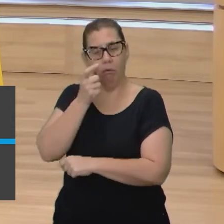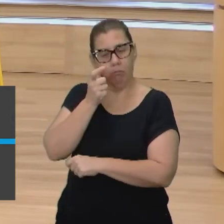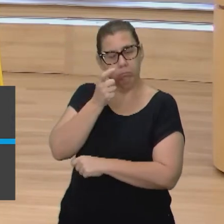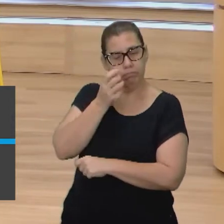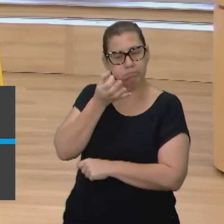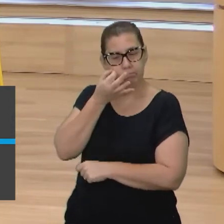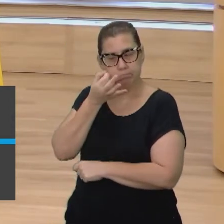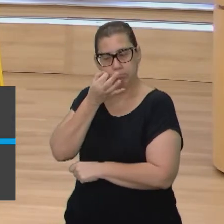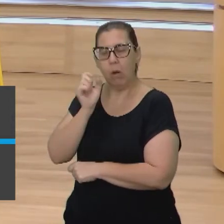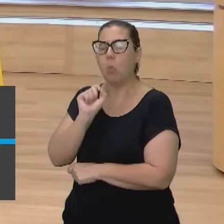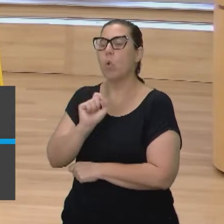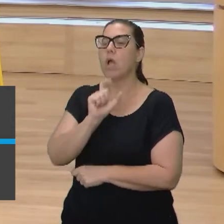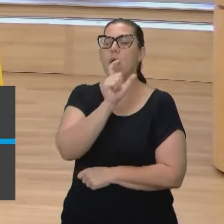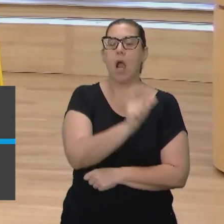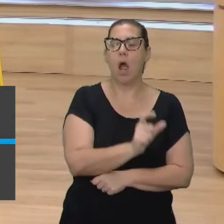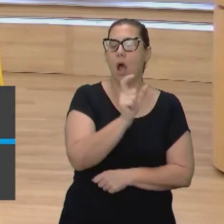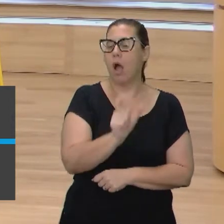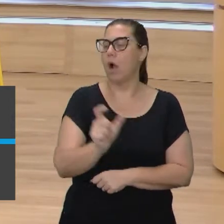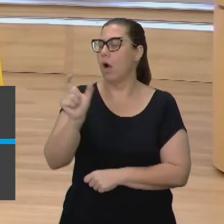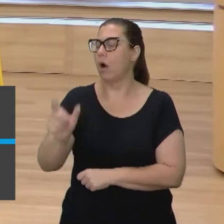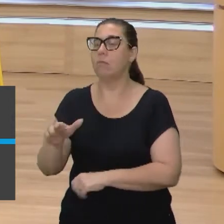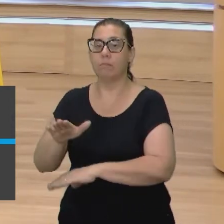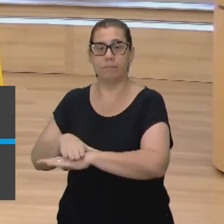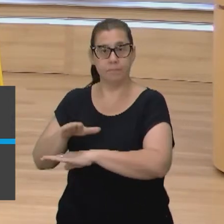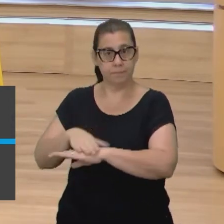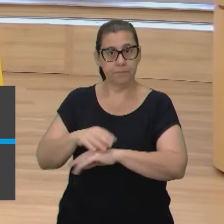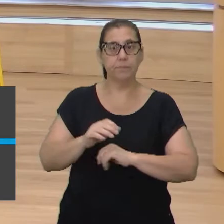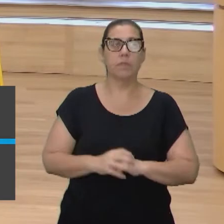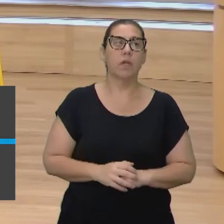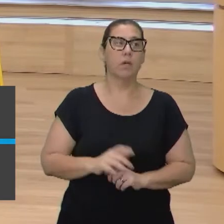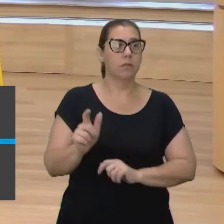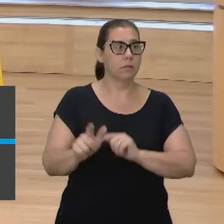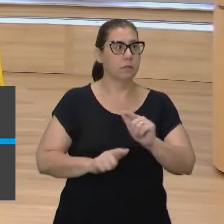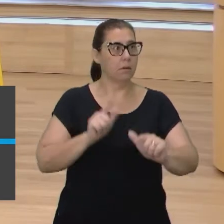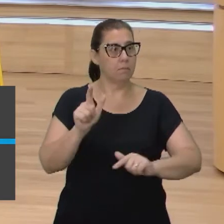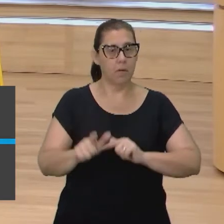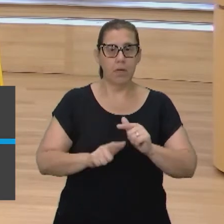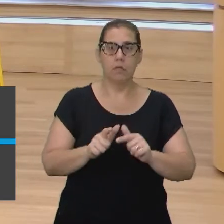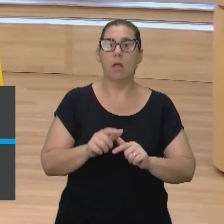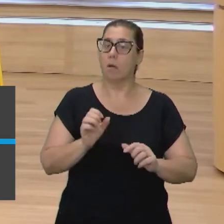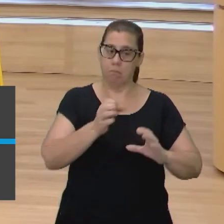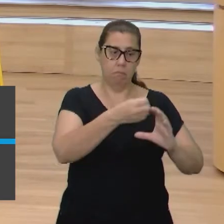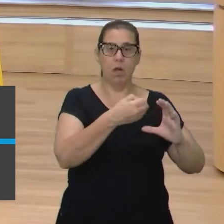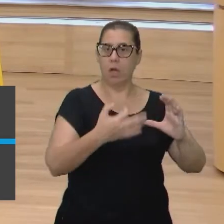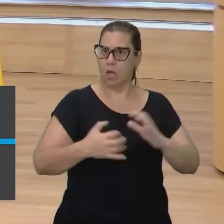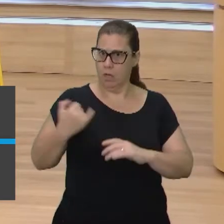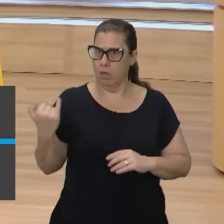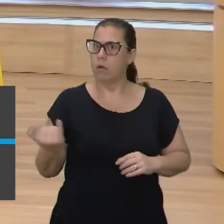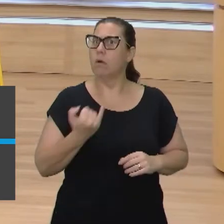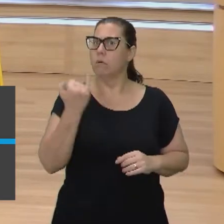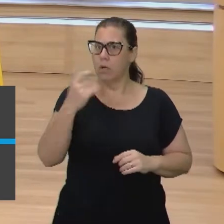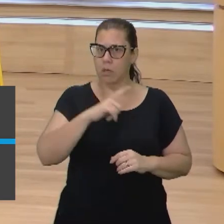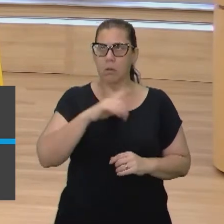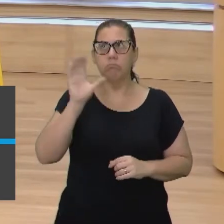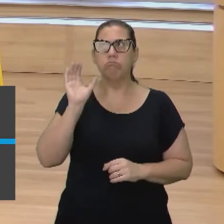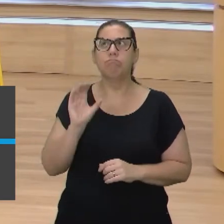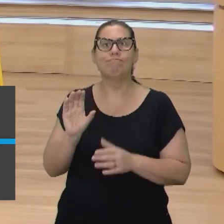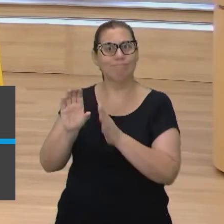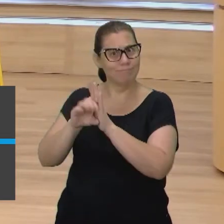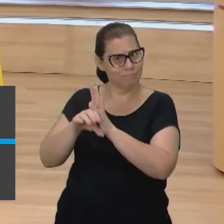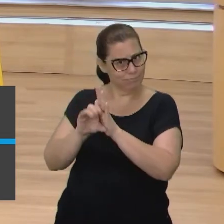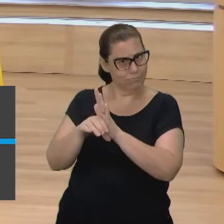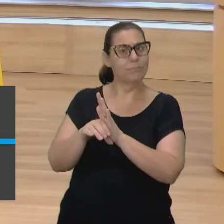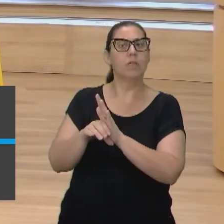observar exatamente o que cada trabalhador está fazendo e o trabalhador, isso é uma característica importante que tem a ver com um conceito